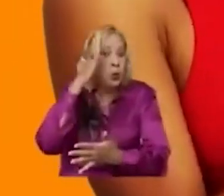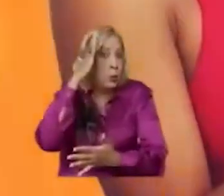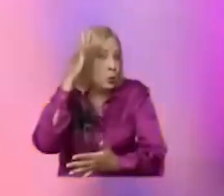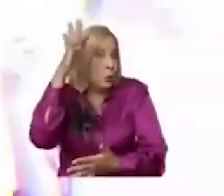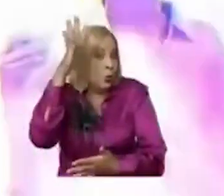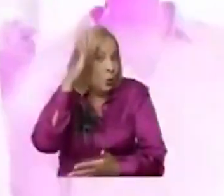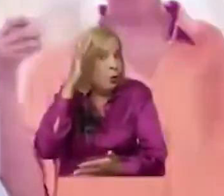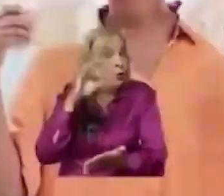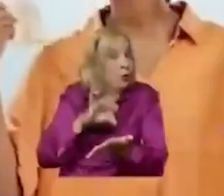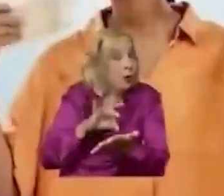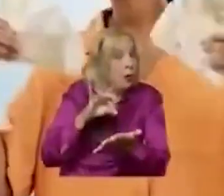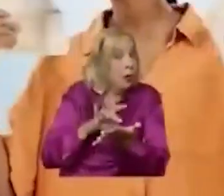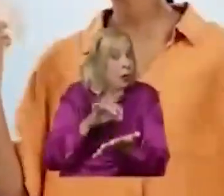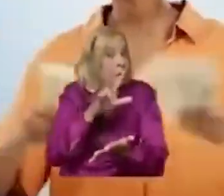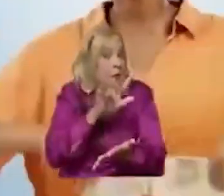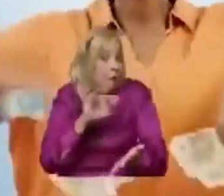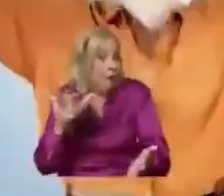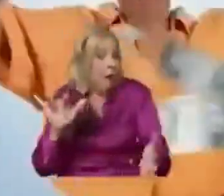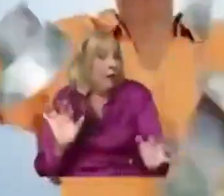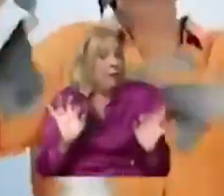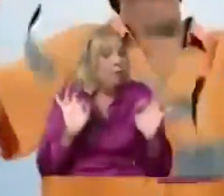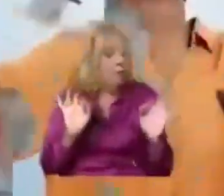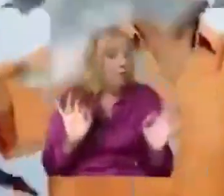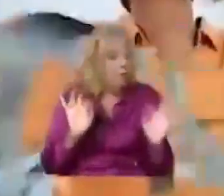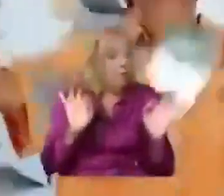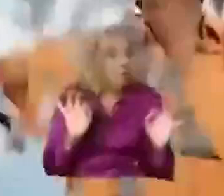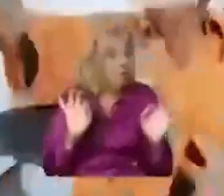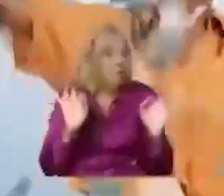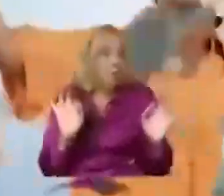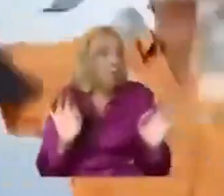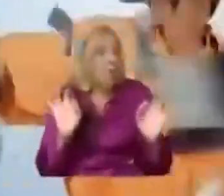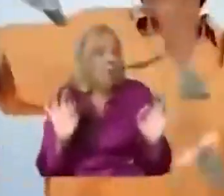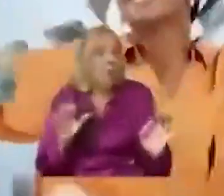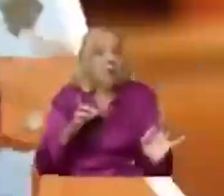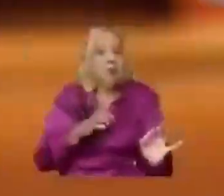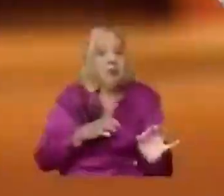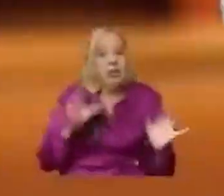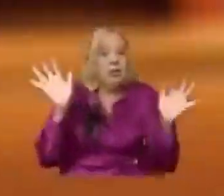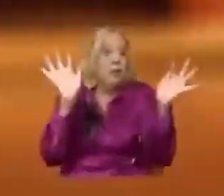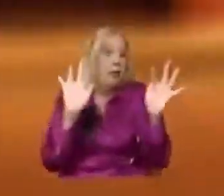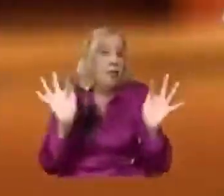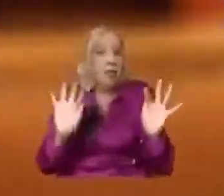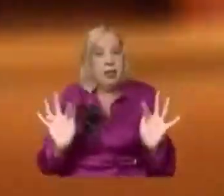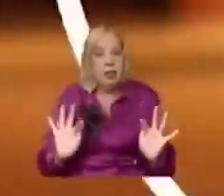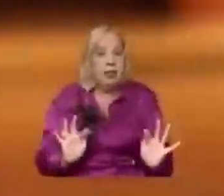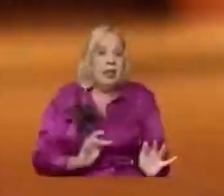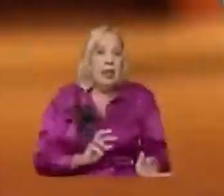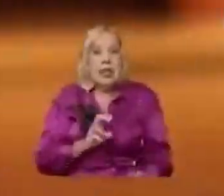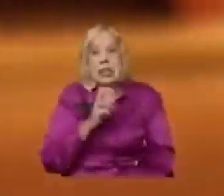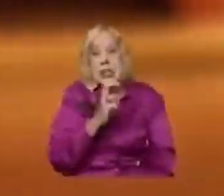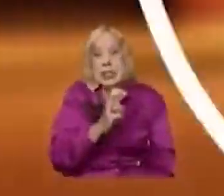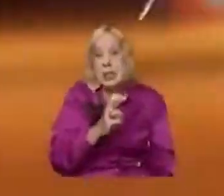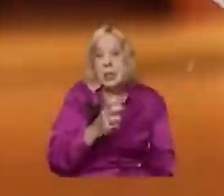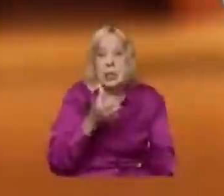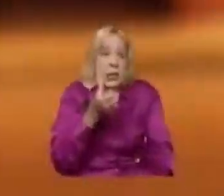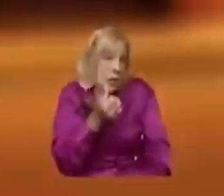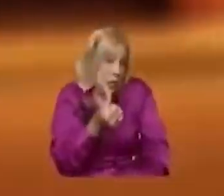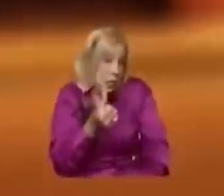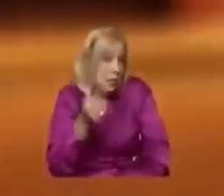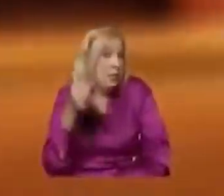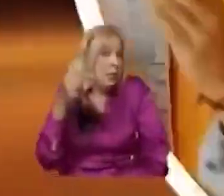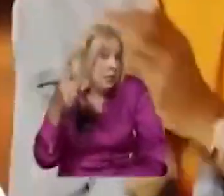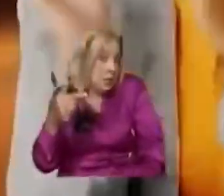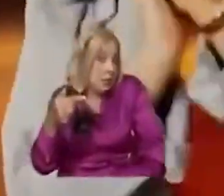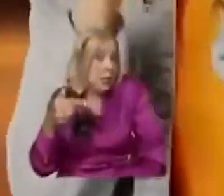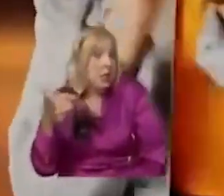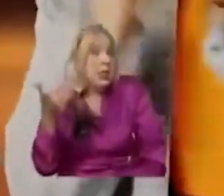vai realizar. É pra ficar feliz demais. Tem 5, tem 6, tem 7,